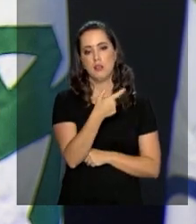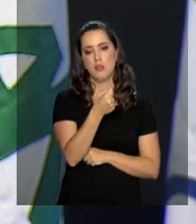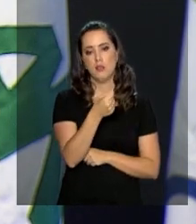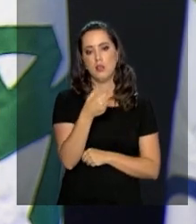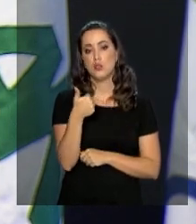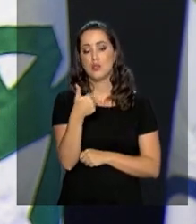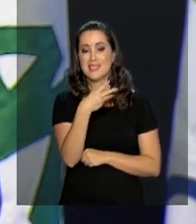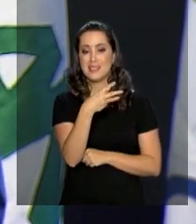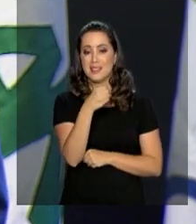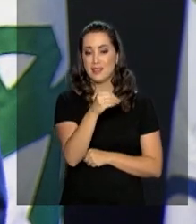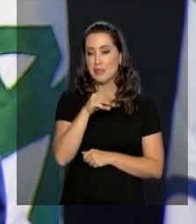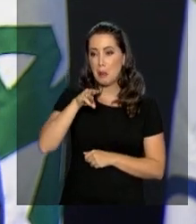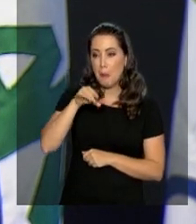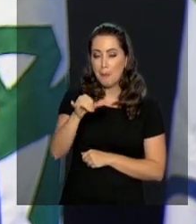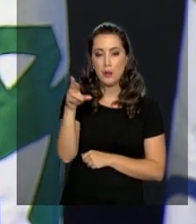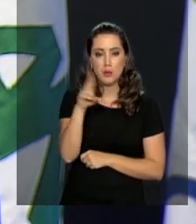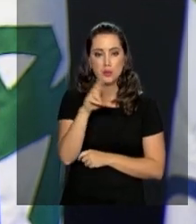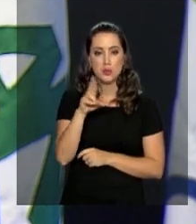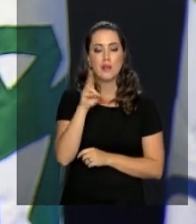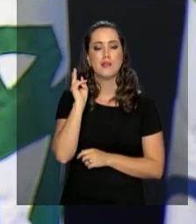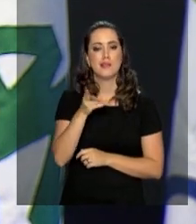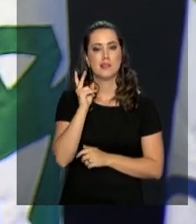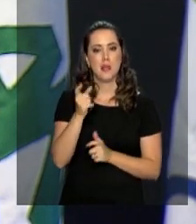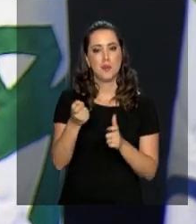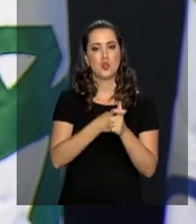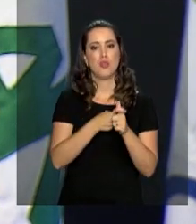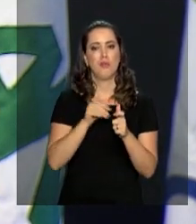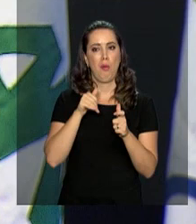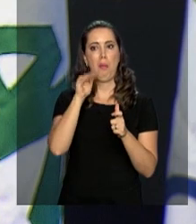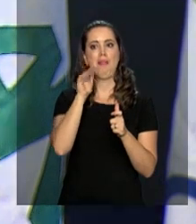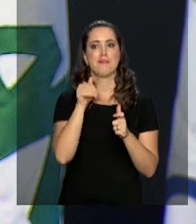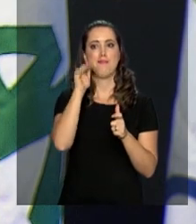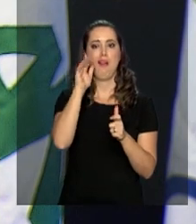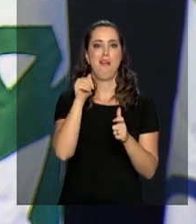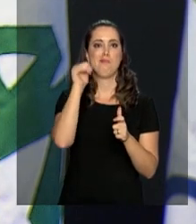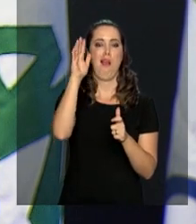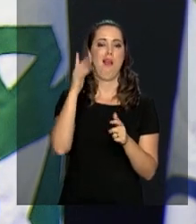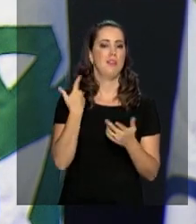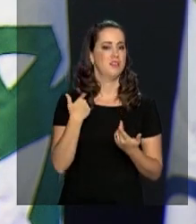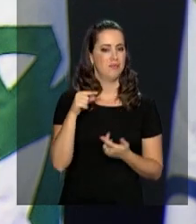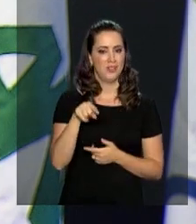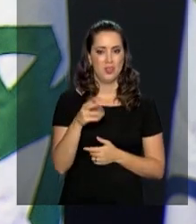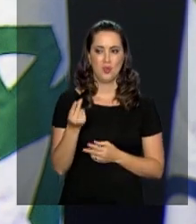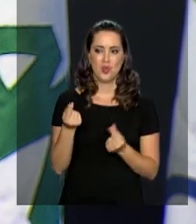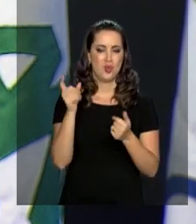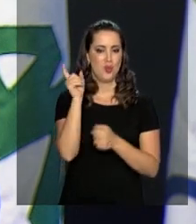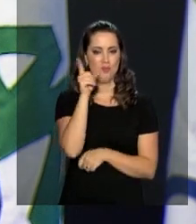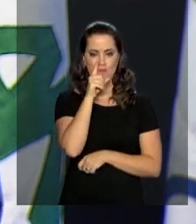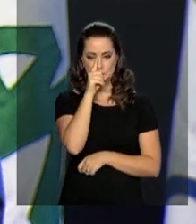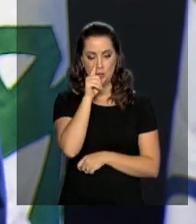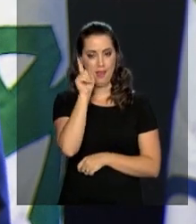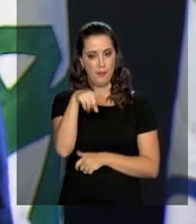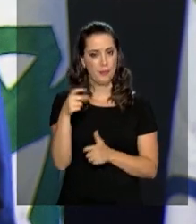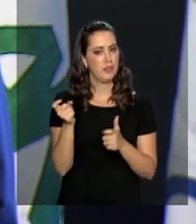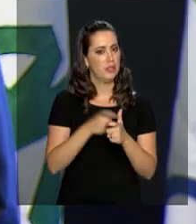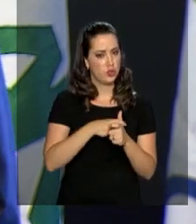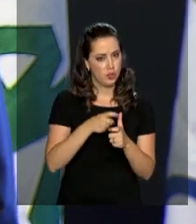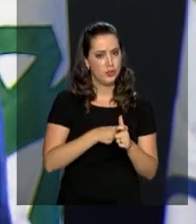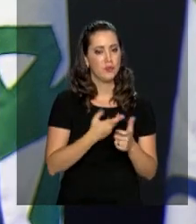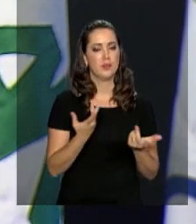só fazem aumentar a dívida isto é a capital de risco muito pelo contrário é divida